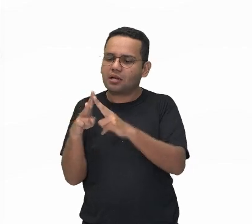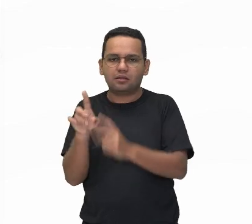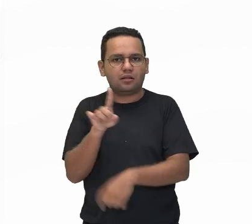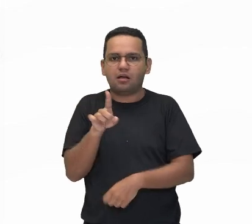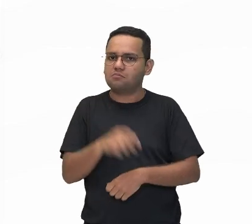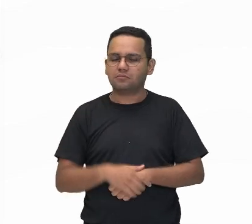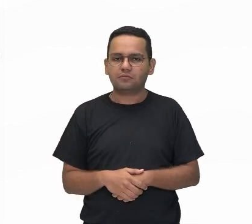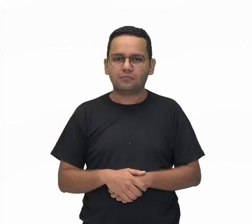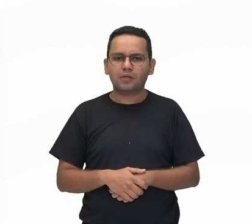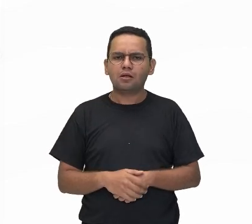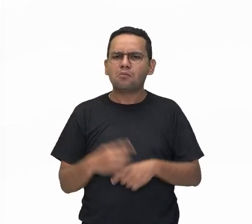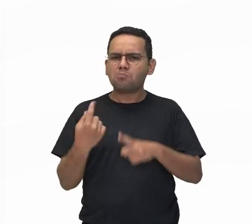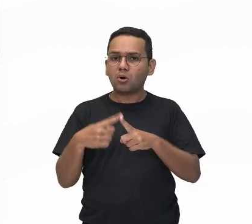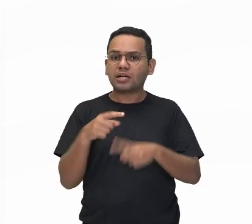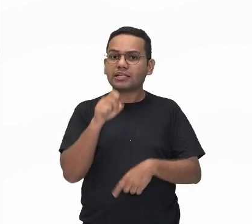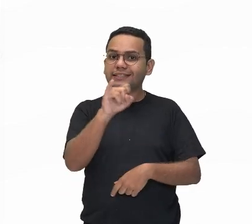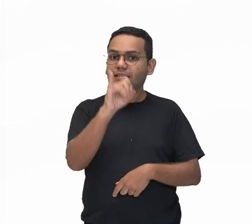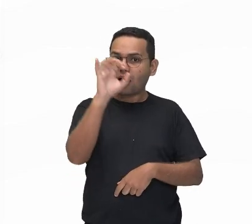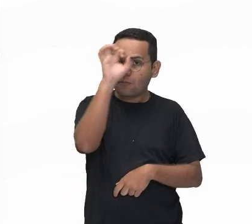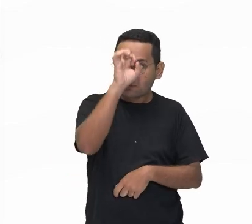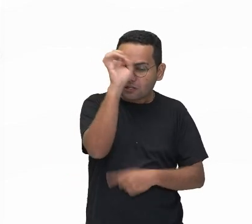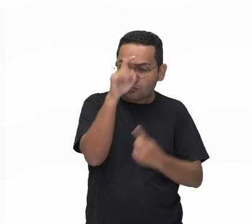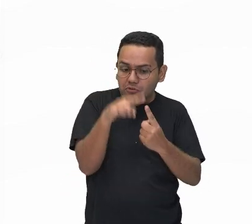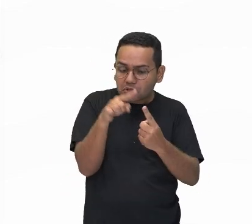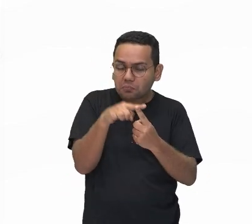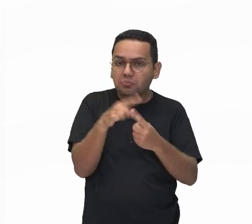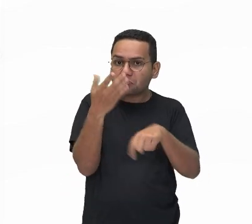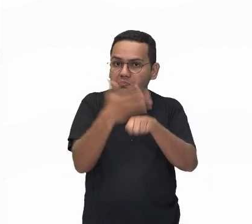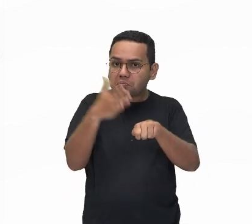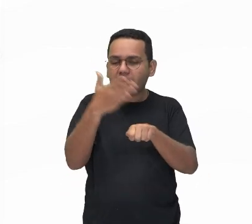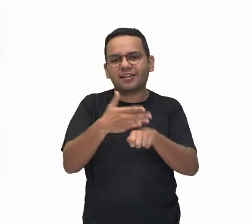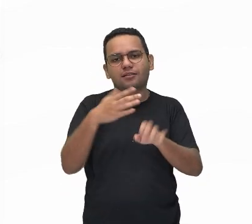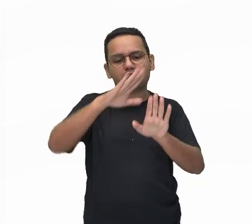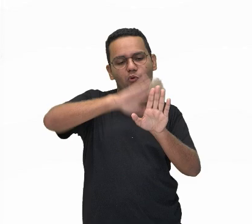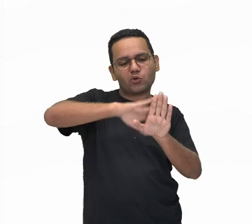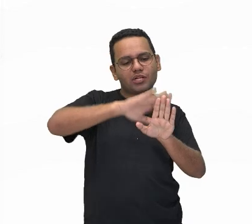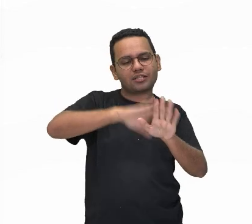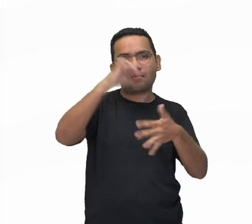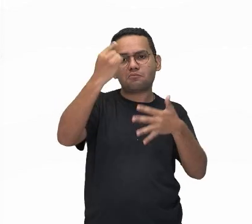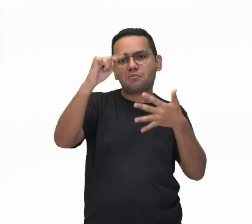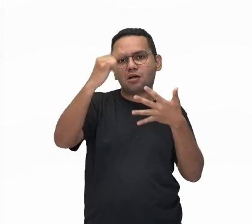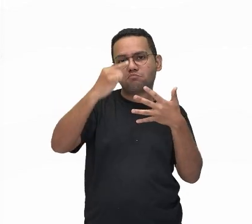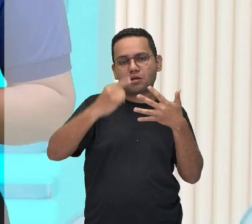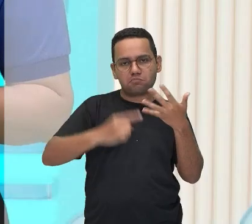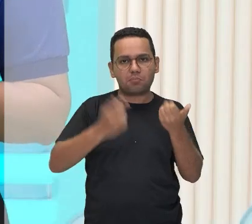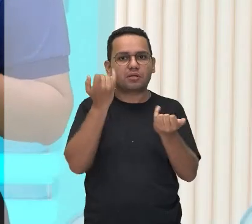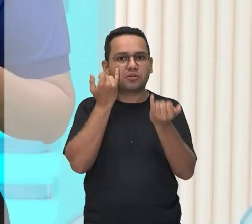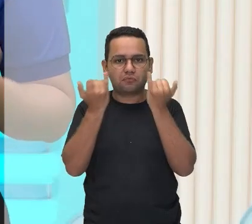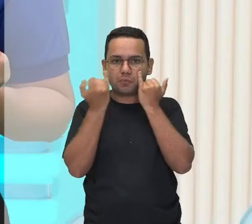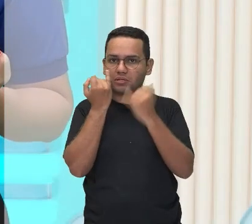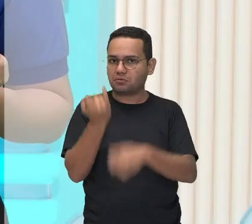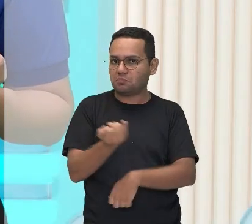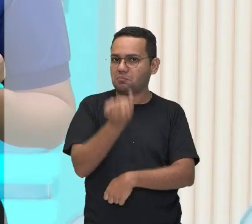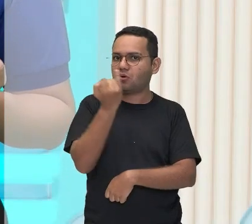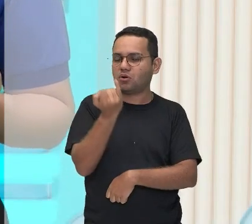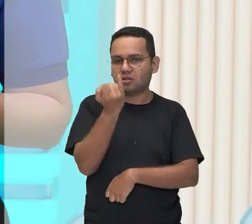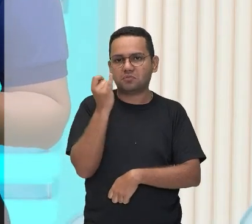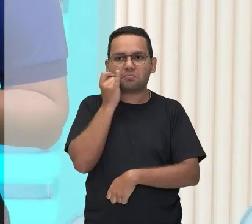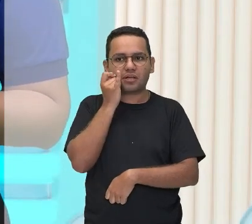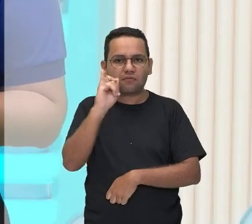existe toda uma filosofia, todo um ensinamento que não permite que isso aconteça. Então, falando sobre os